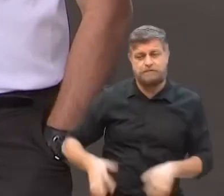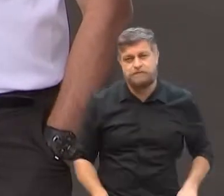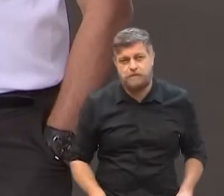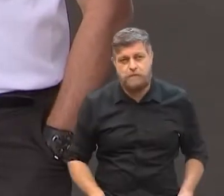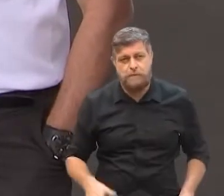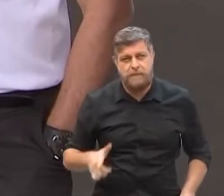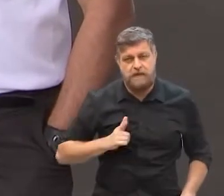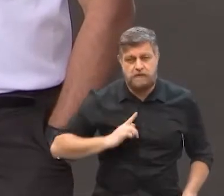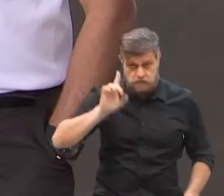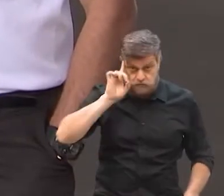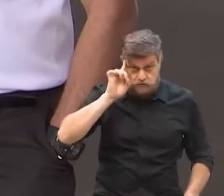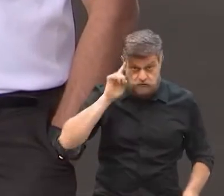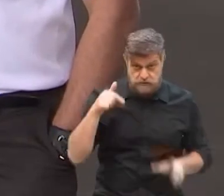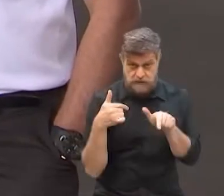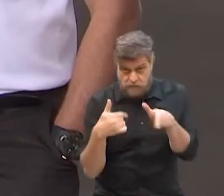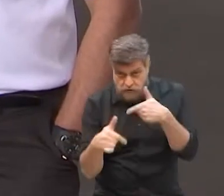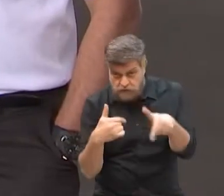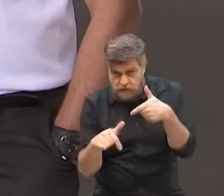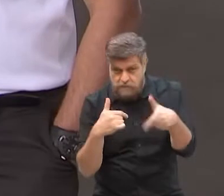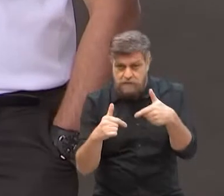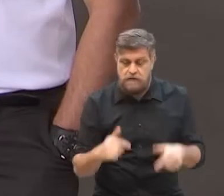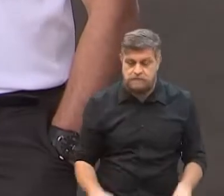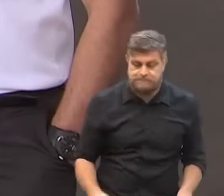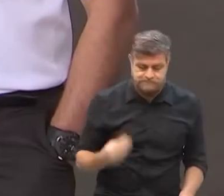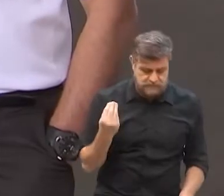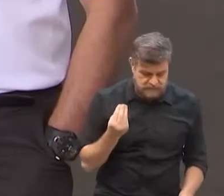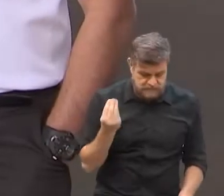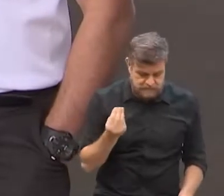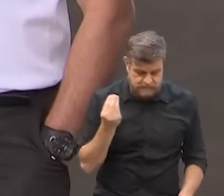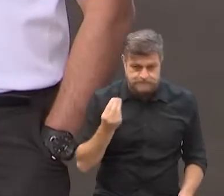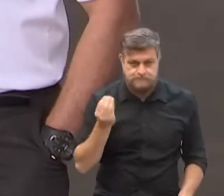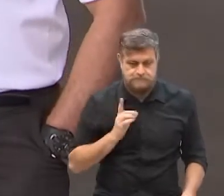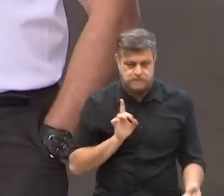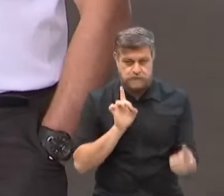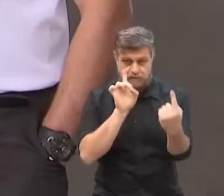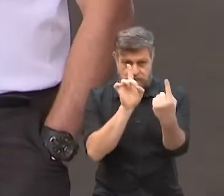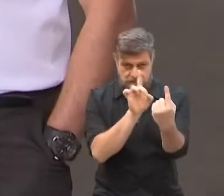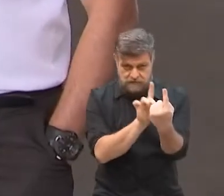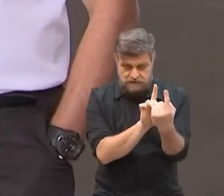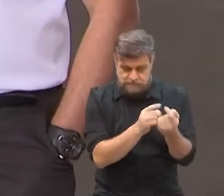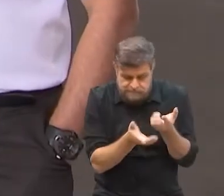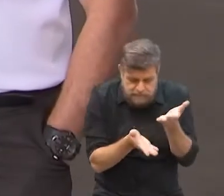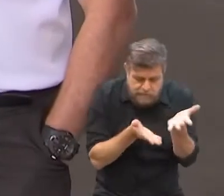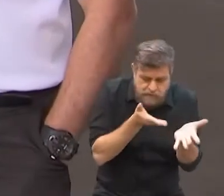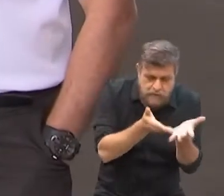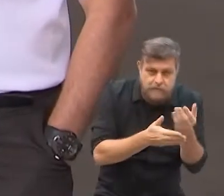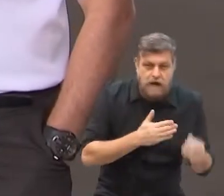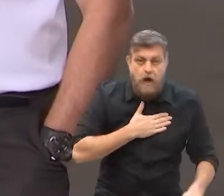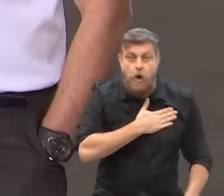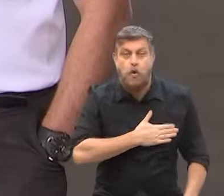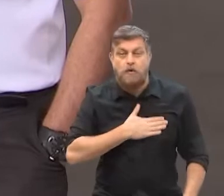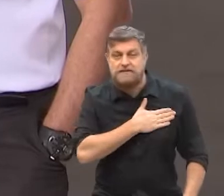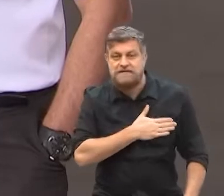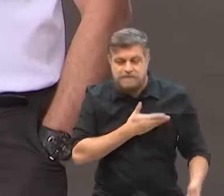A rotina do frentista é atender, dar um bom atendimento, gostar de mexer com o